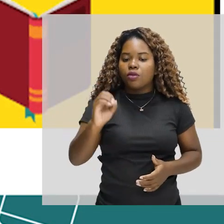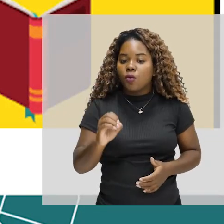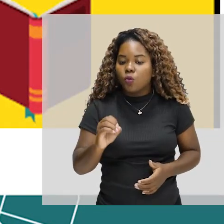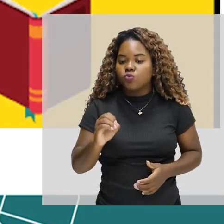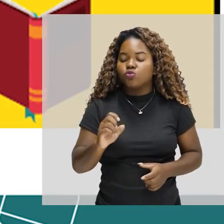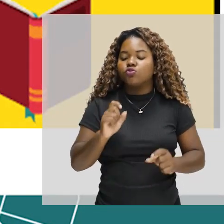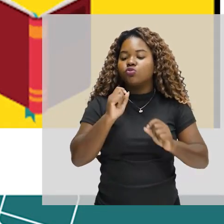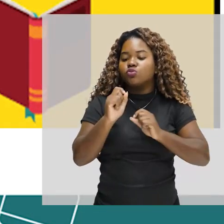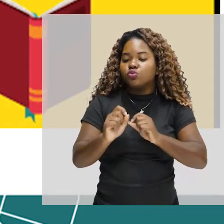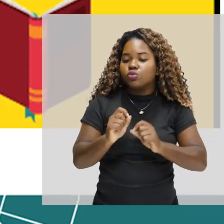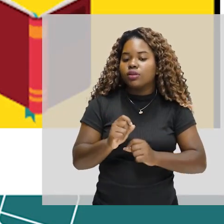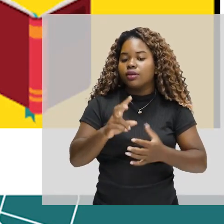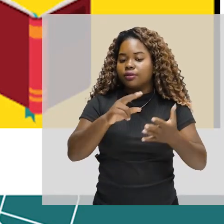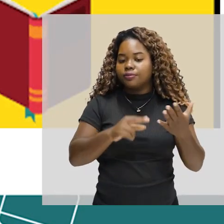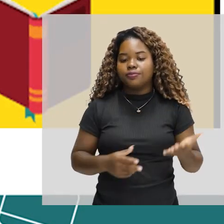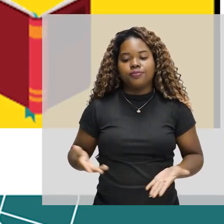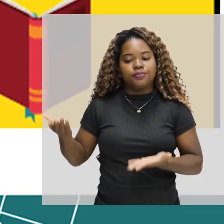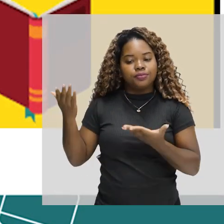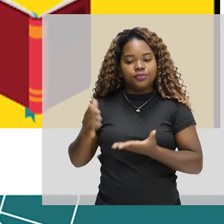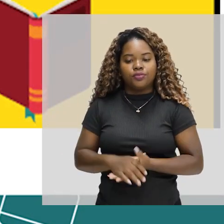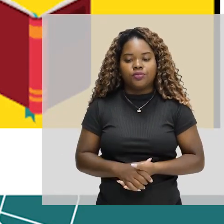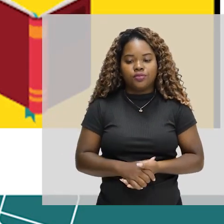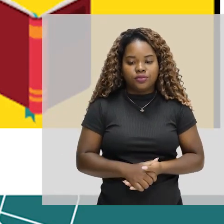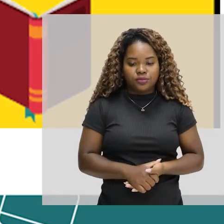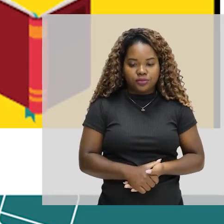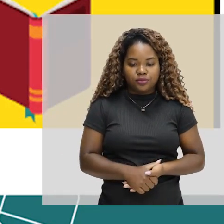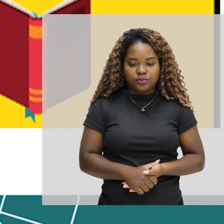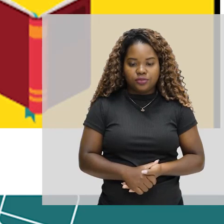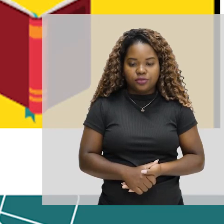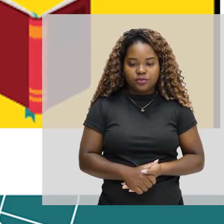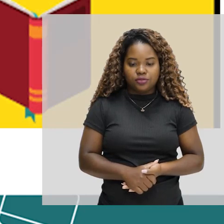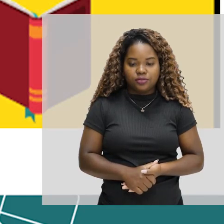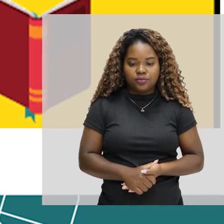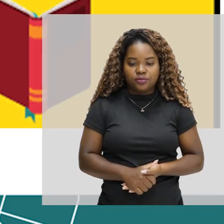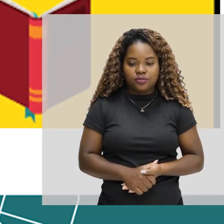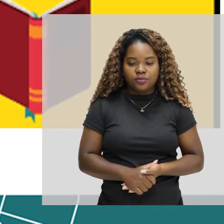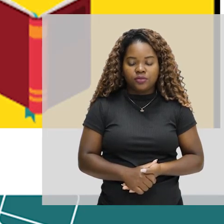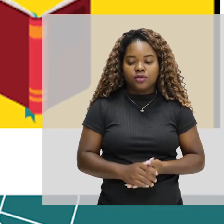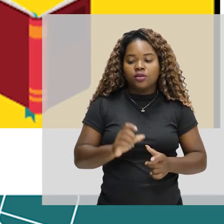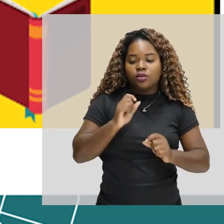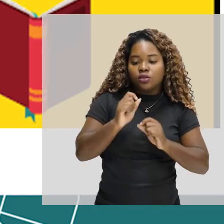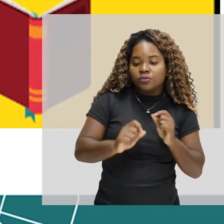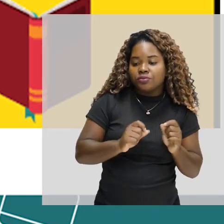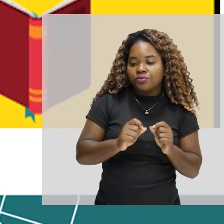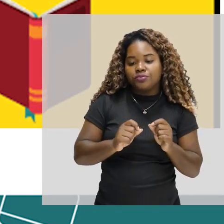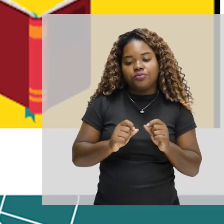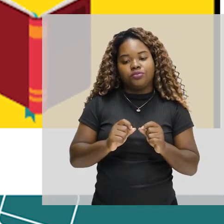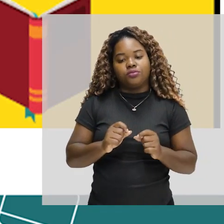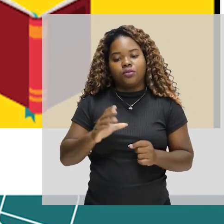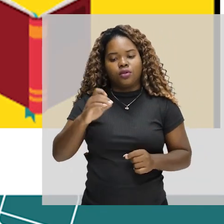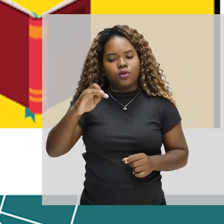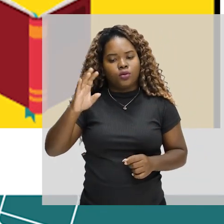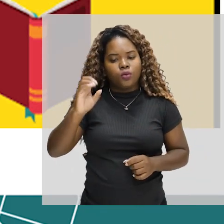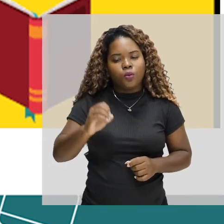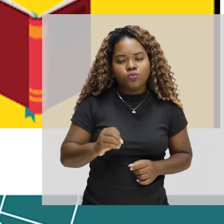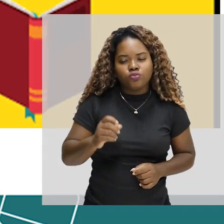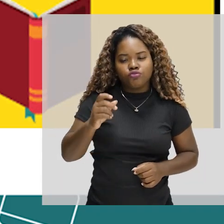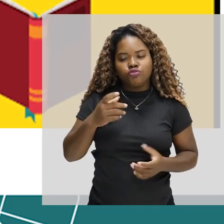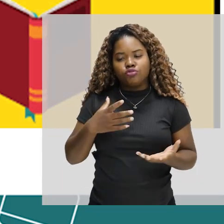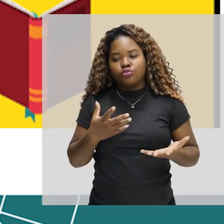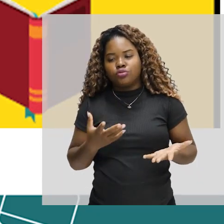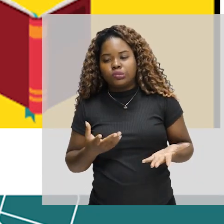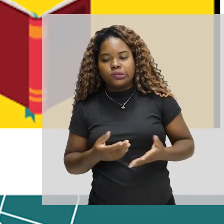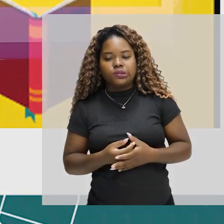que é isso? Bom, quem conta um conto aumenta um ponto. Contos populares são aqueles que são contados, né?